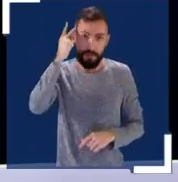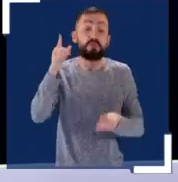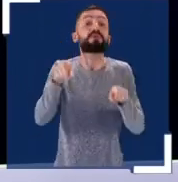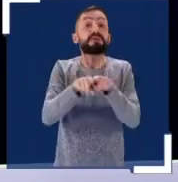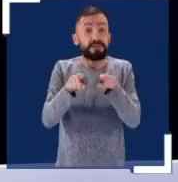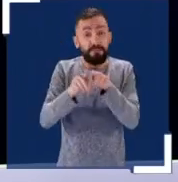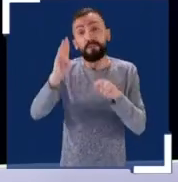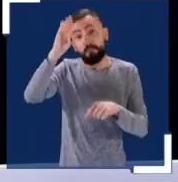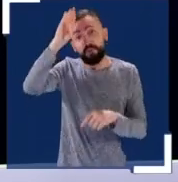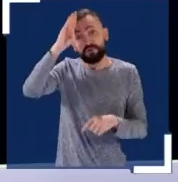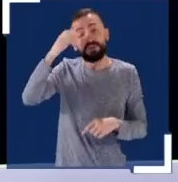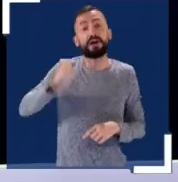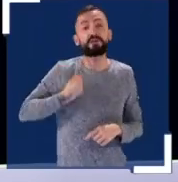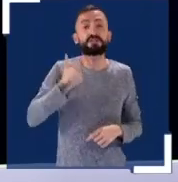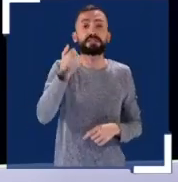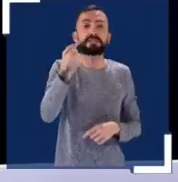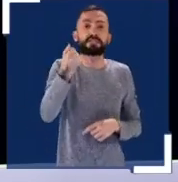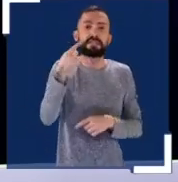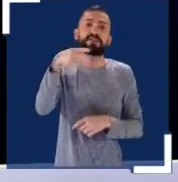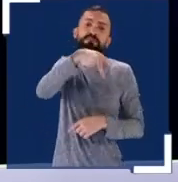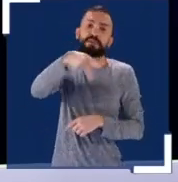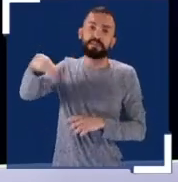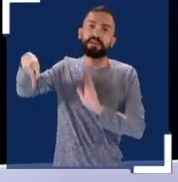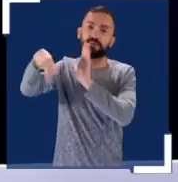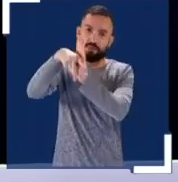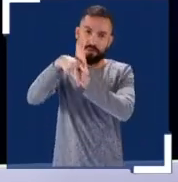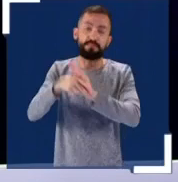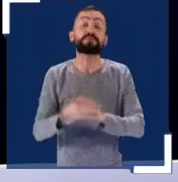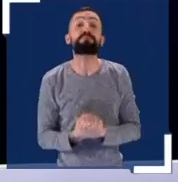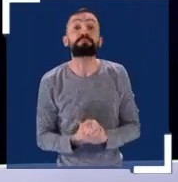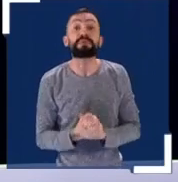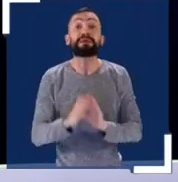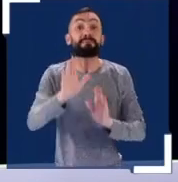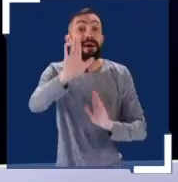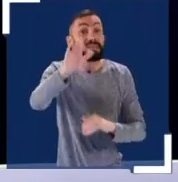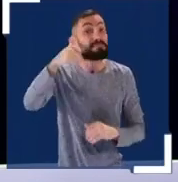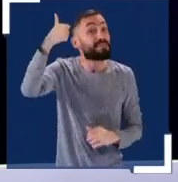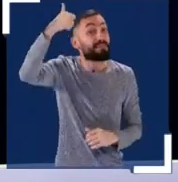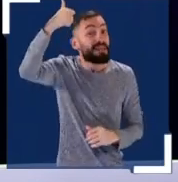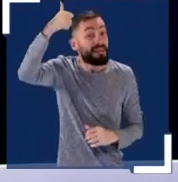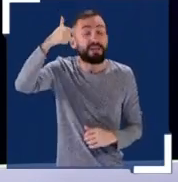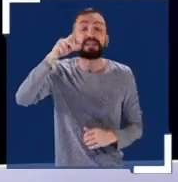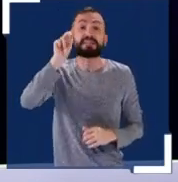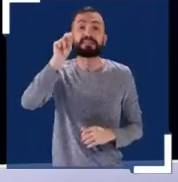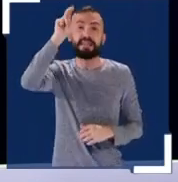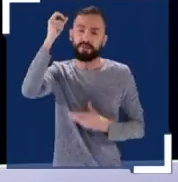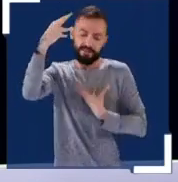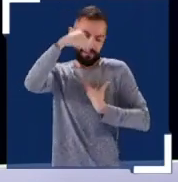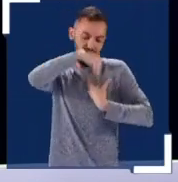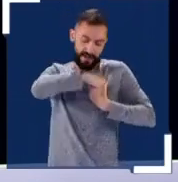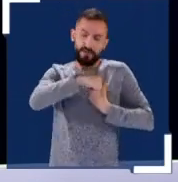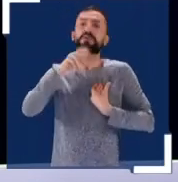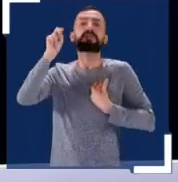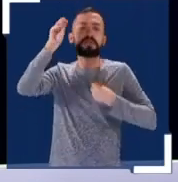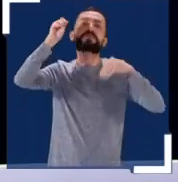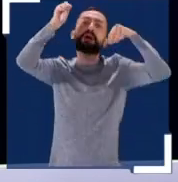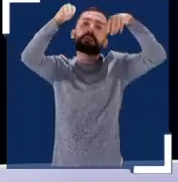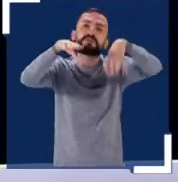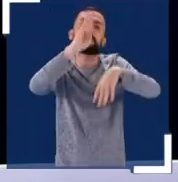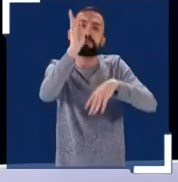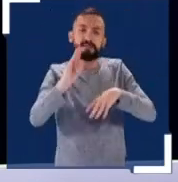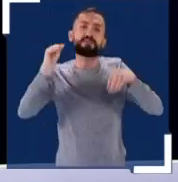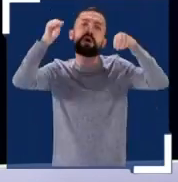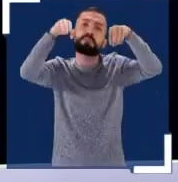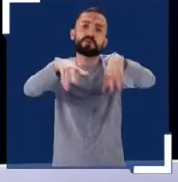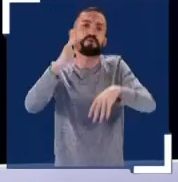Jair Bolsonaro 17 para a presidência da República. Mas, acima de tudo, Deus no coração. E que Deus abençoe o Brasil e abençoe